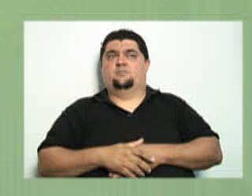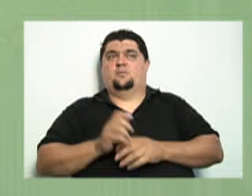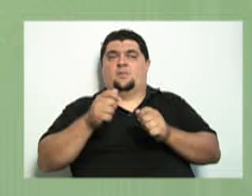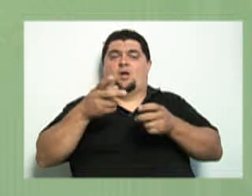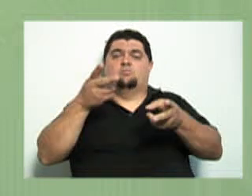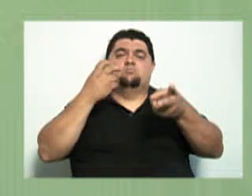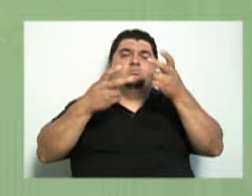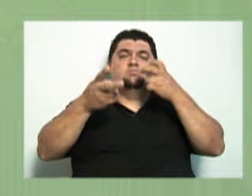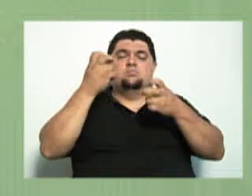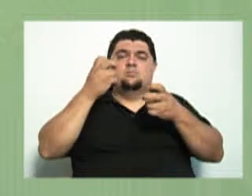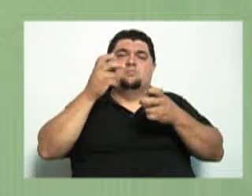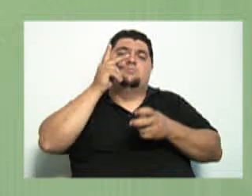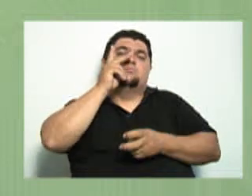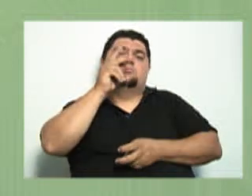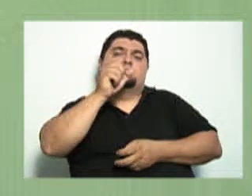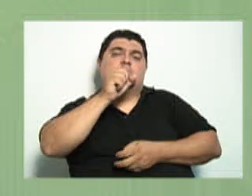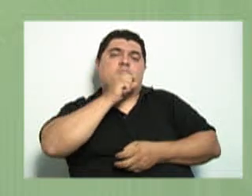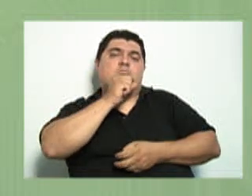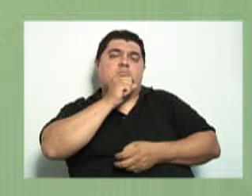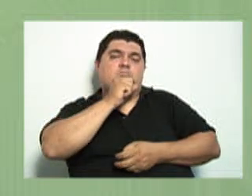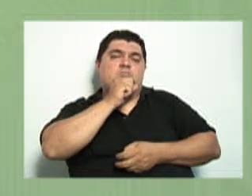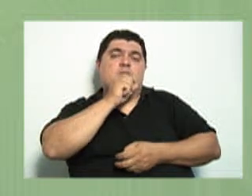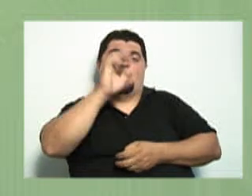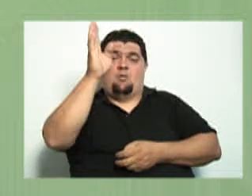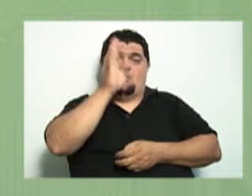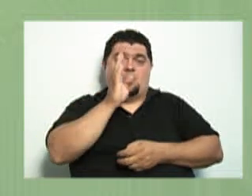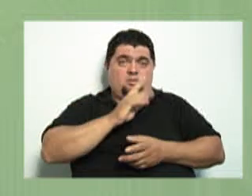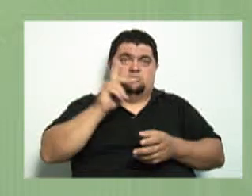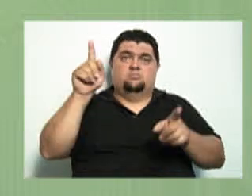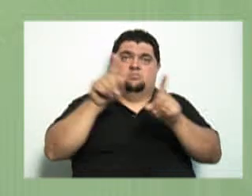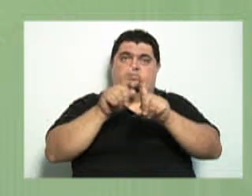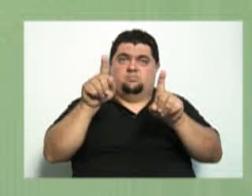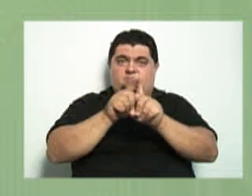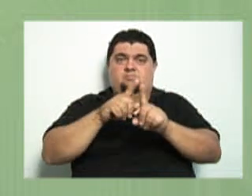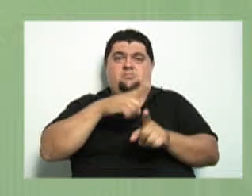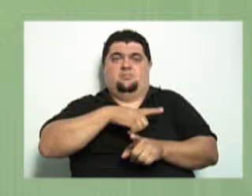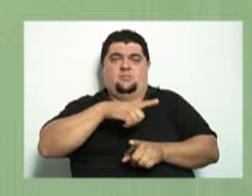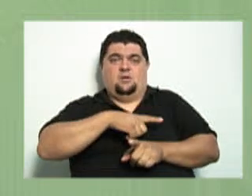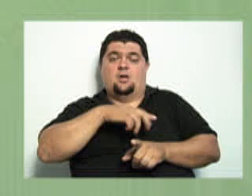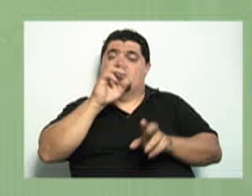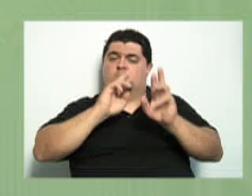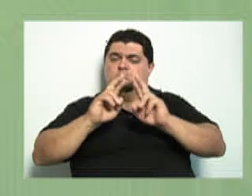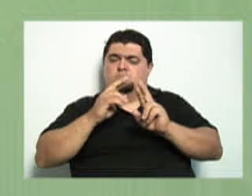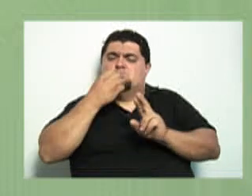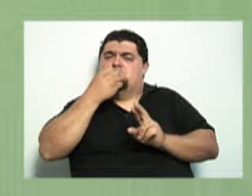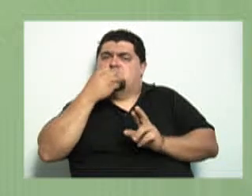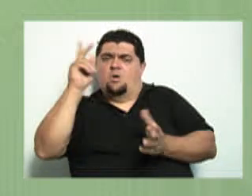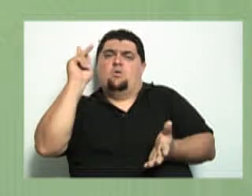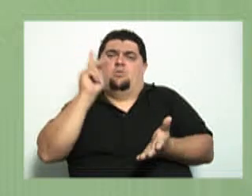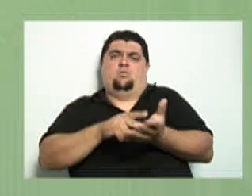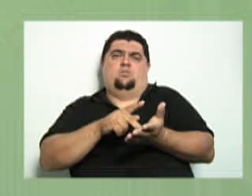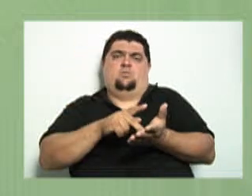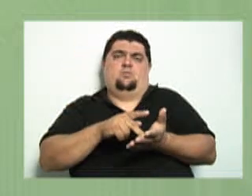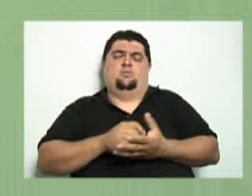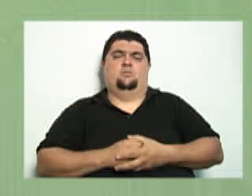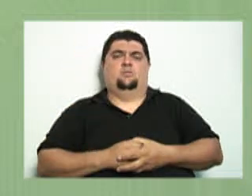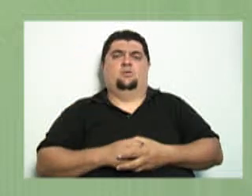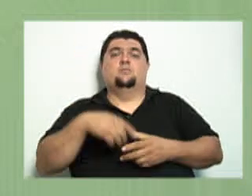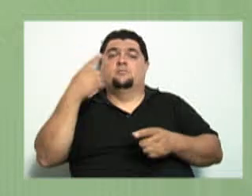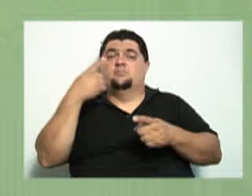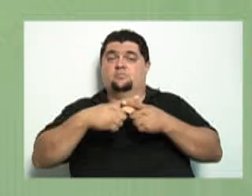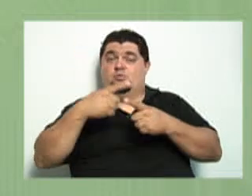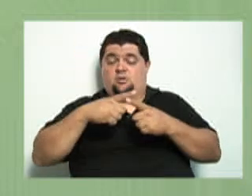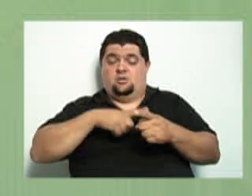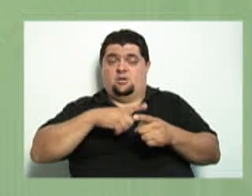por exemplo, que Porto Velho e o Brasil têm um resultado alto, porque estão